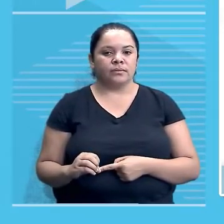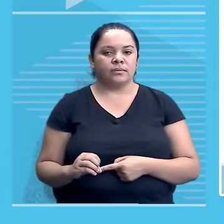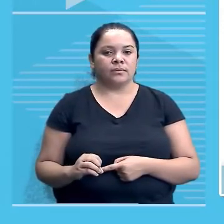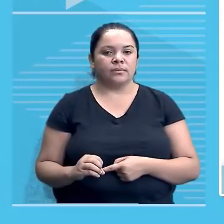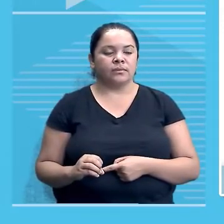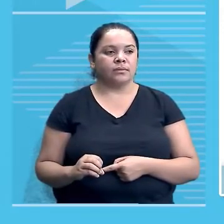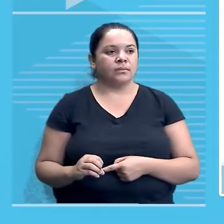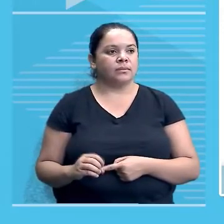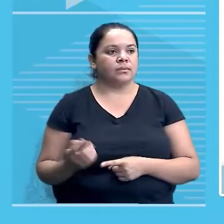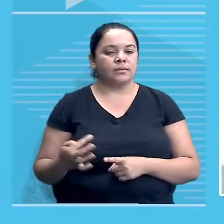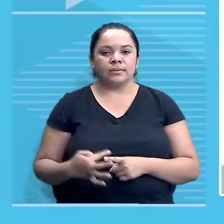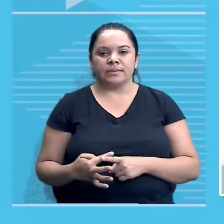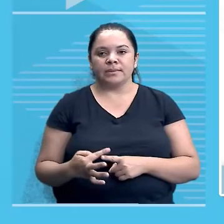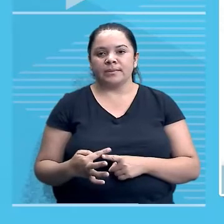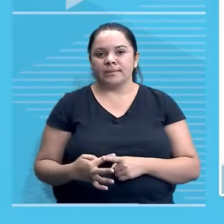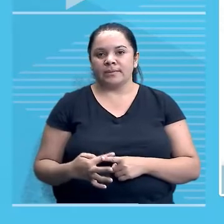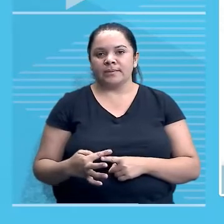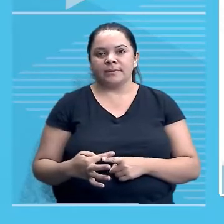Variação de temperatura?